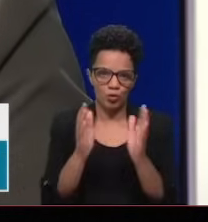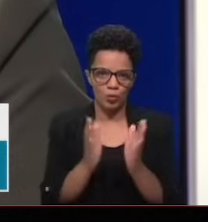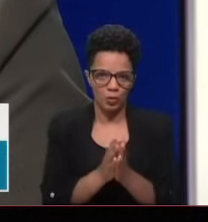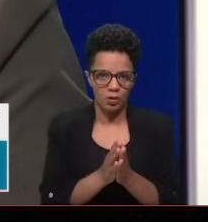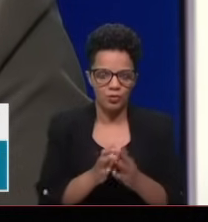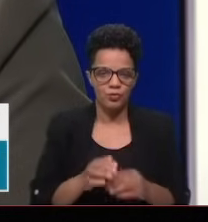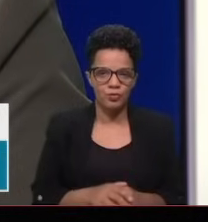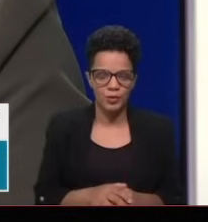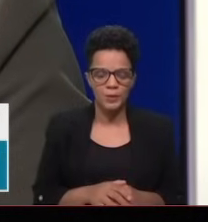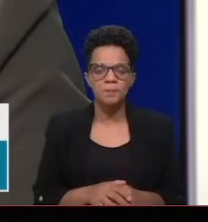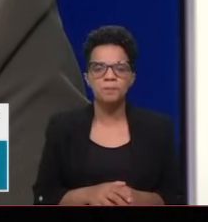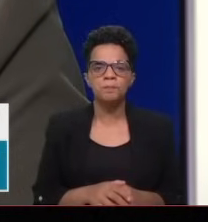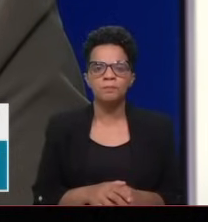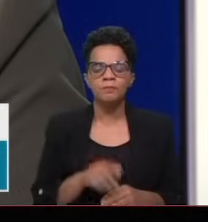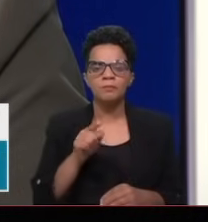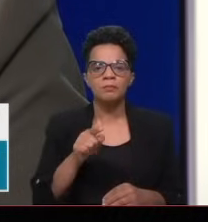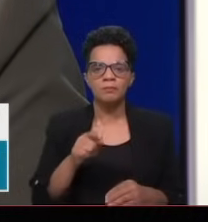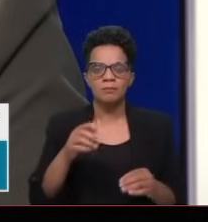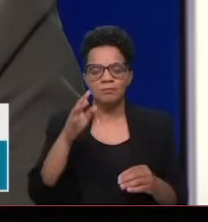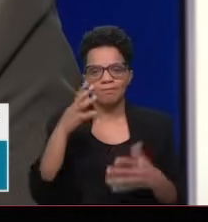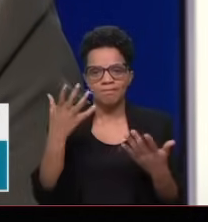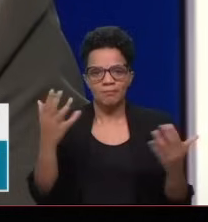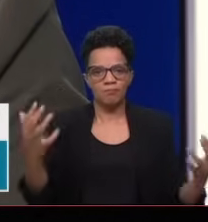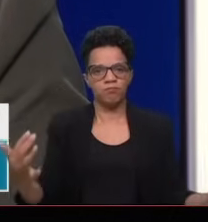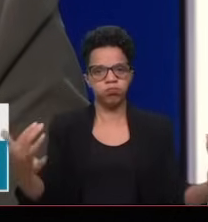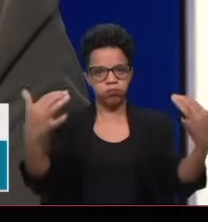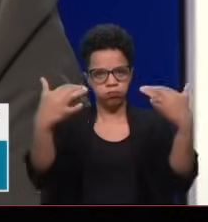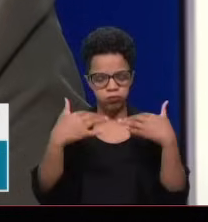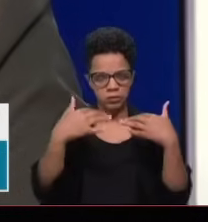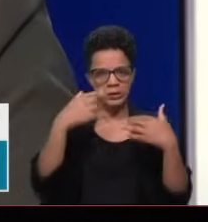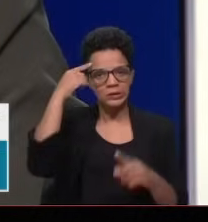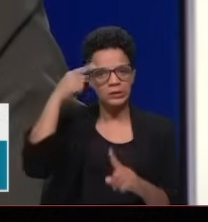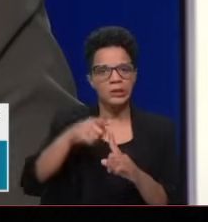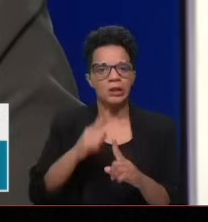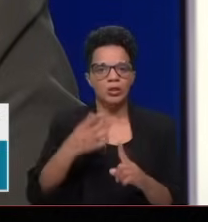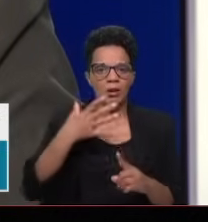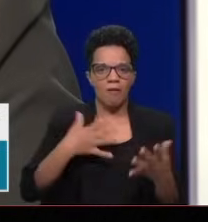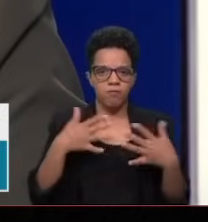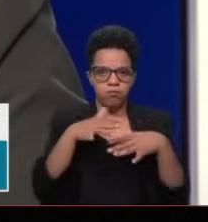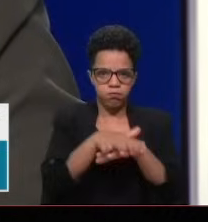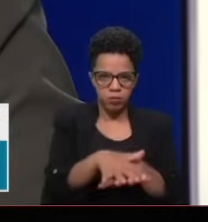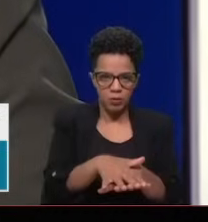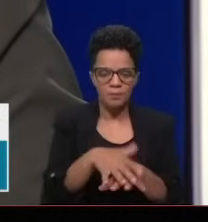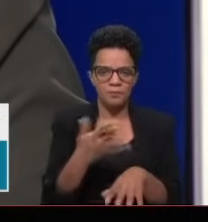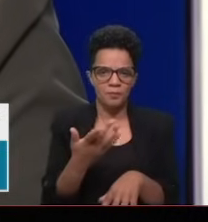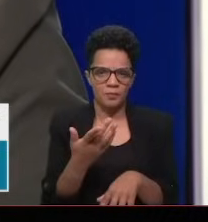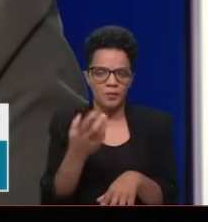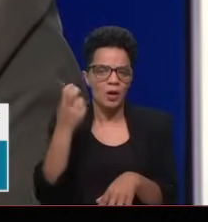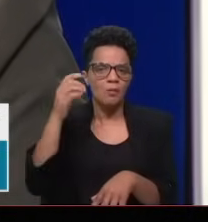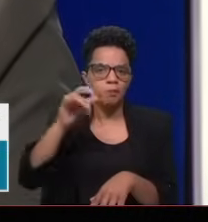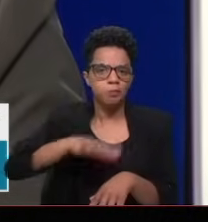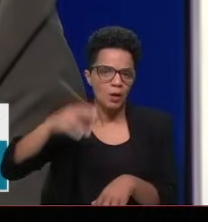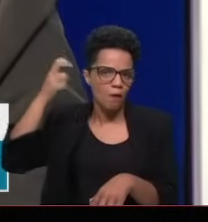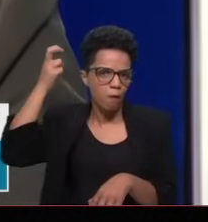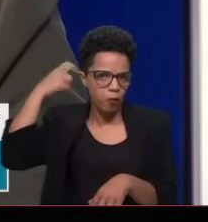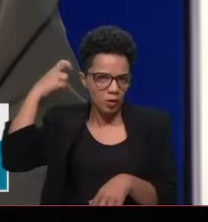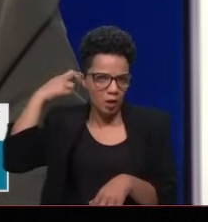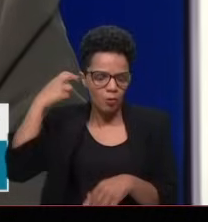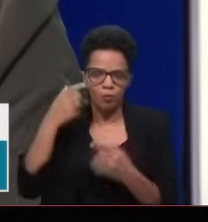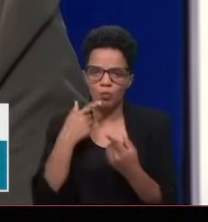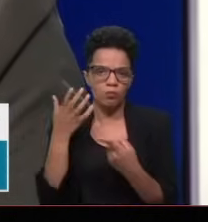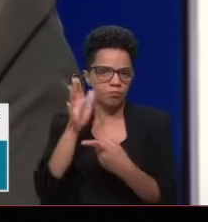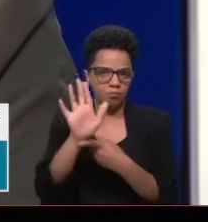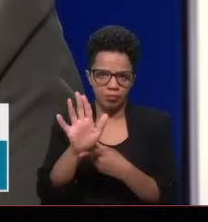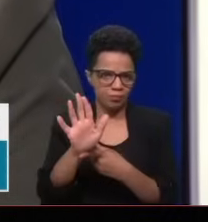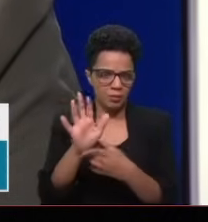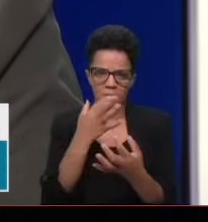e e quem vem nesta Ótica vem na Ótica de poder de ver ser integrada quando nós olhamos e o que Fundão realmente é um bom exemplo ainda ainda